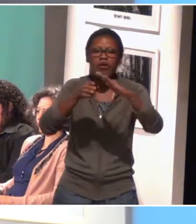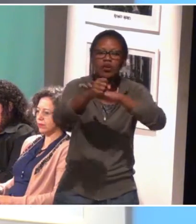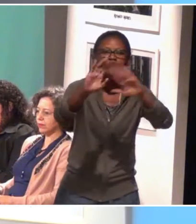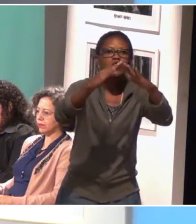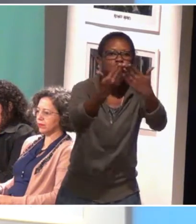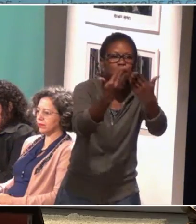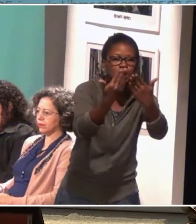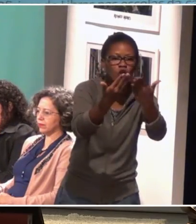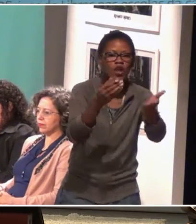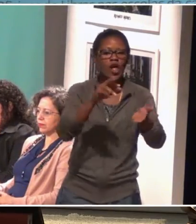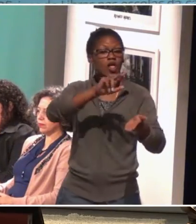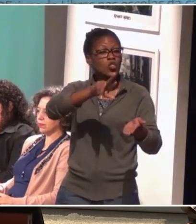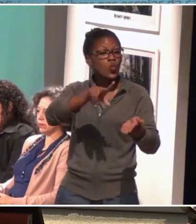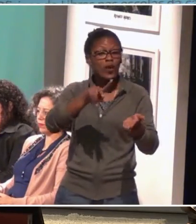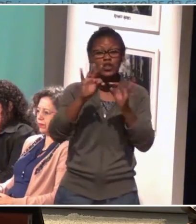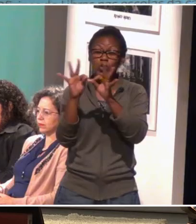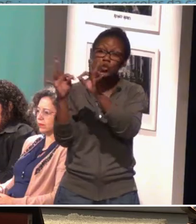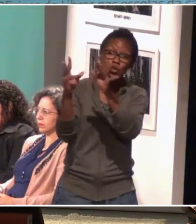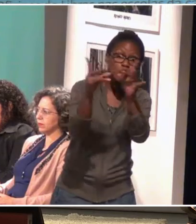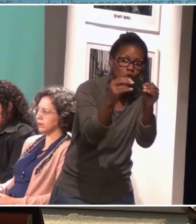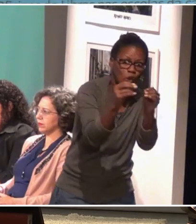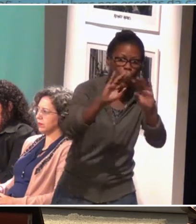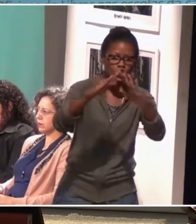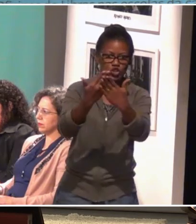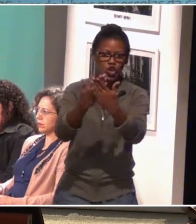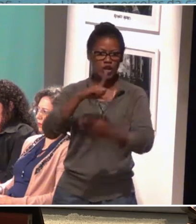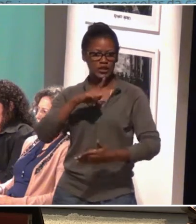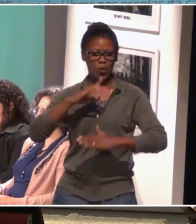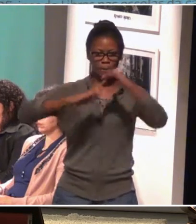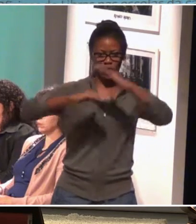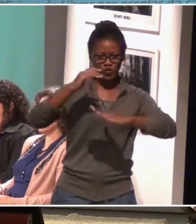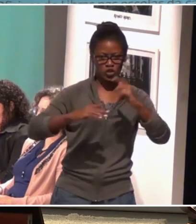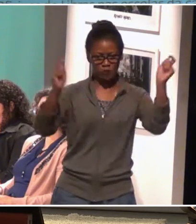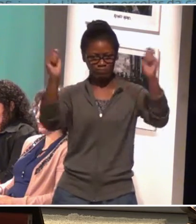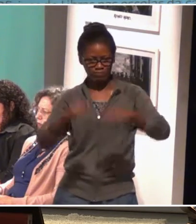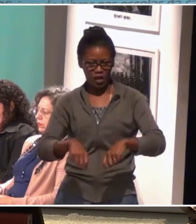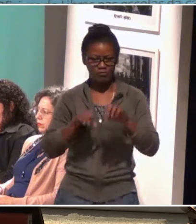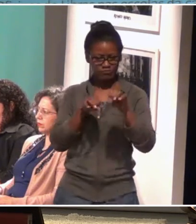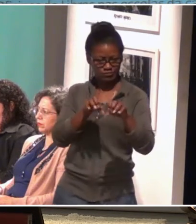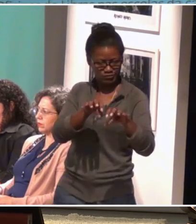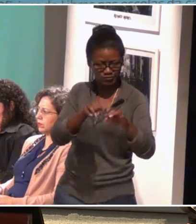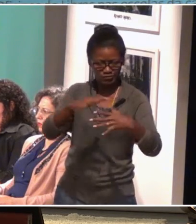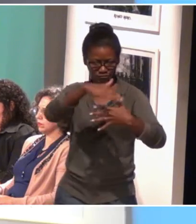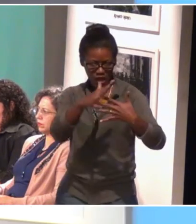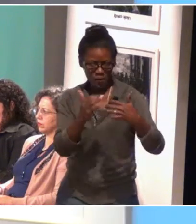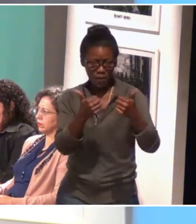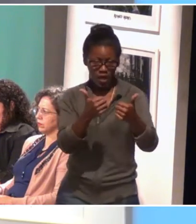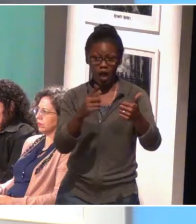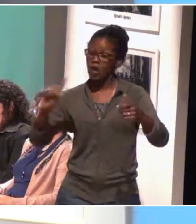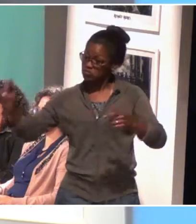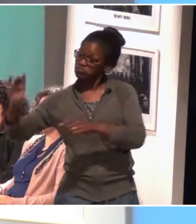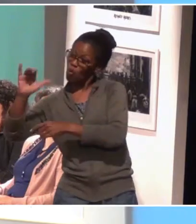E aí, como eu falei, não é toda escola que tem um profissional apto para fazer o trabalho, aí o CAIS entra para fazer o